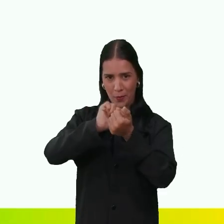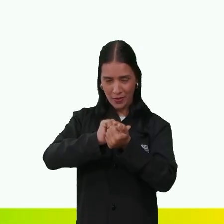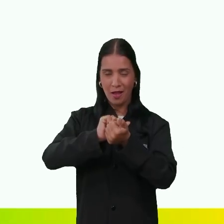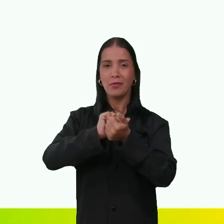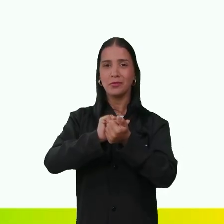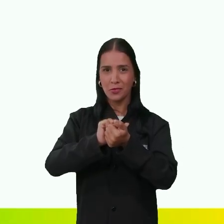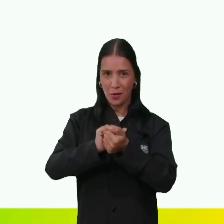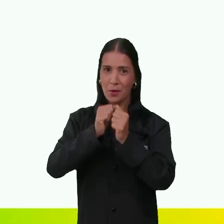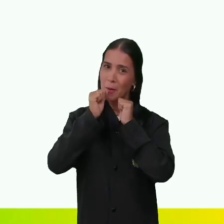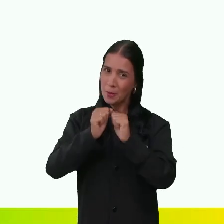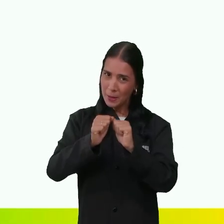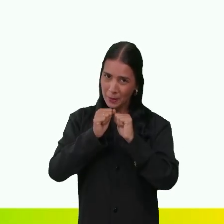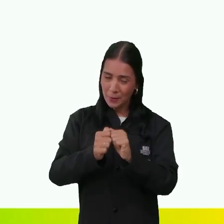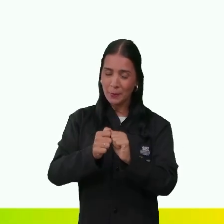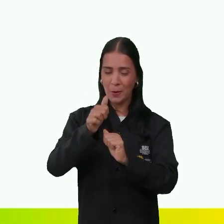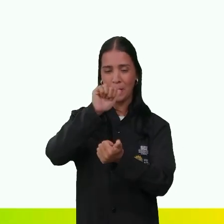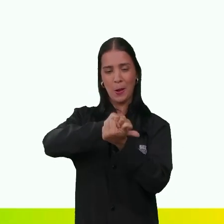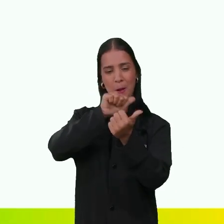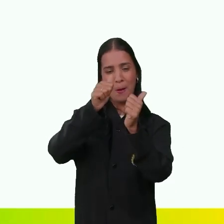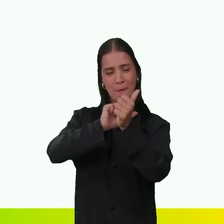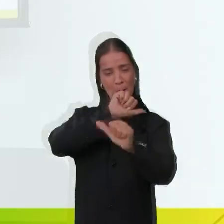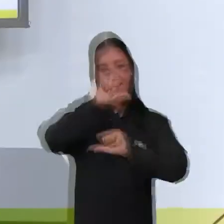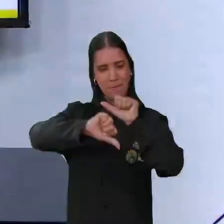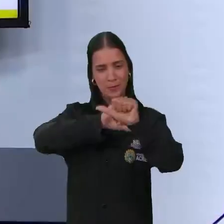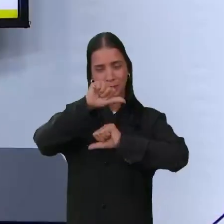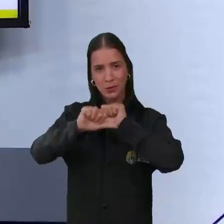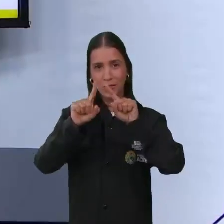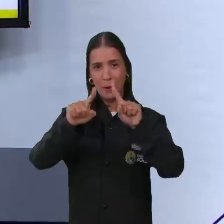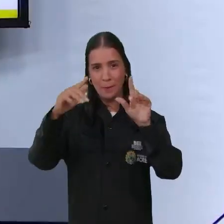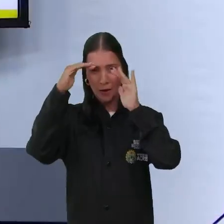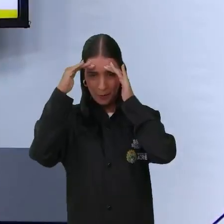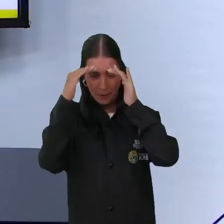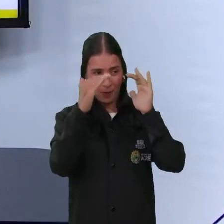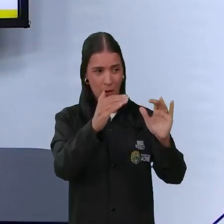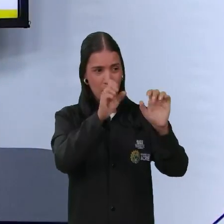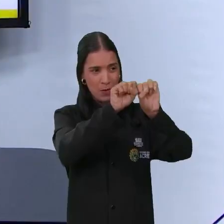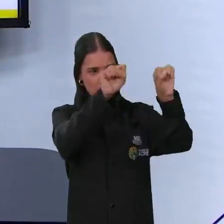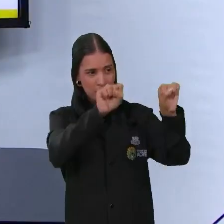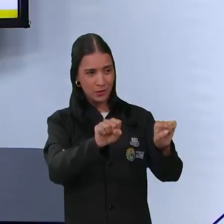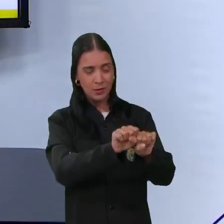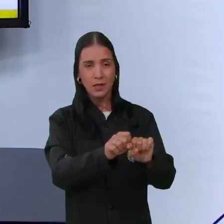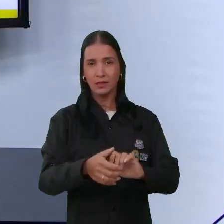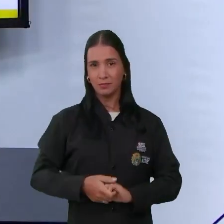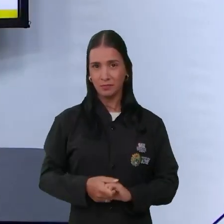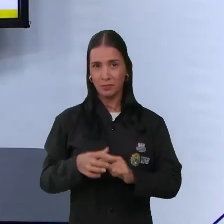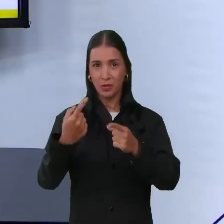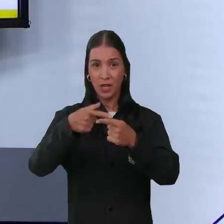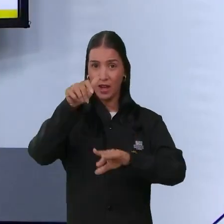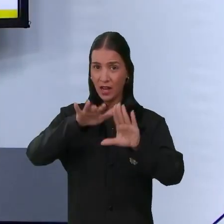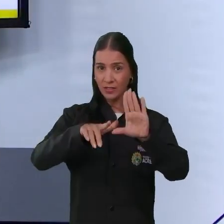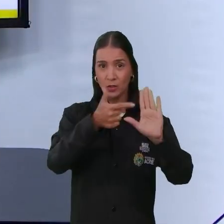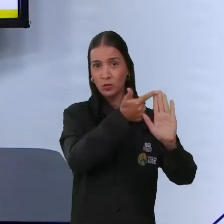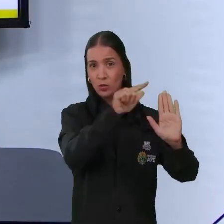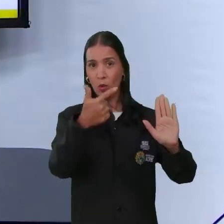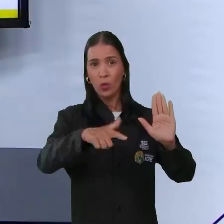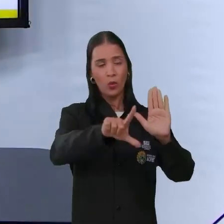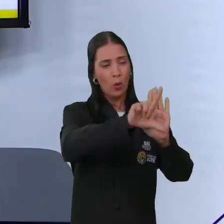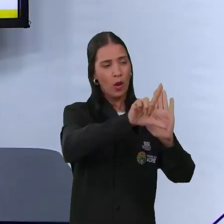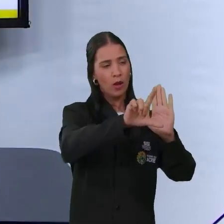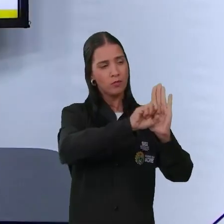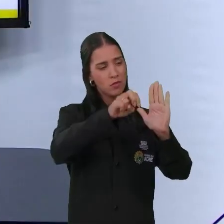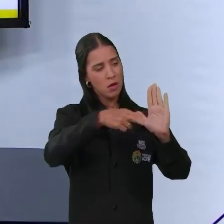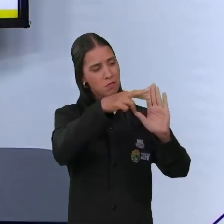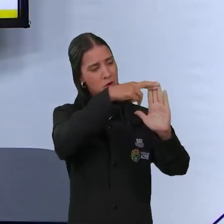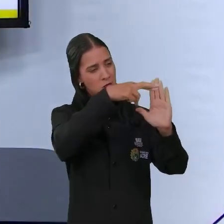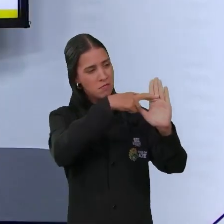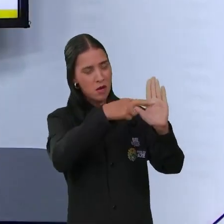necessidades do sistema. Então, muitas vezes a gente não está nem regulamentado por uma lei ou por uma norma da empresa ou do